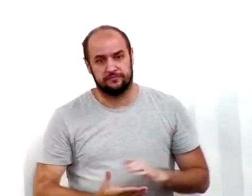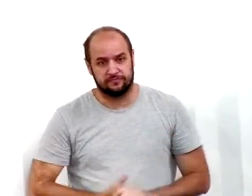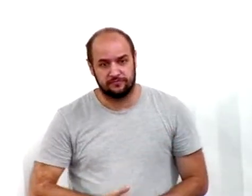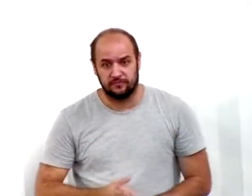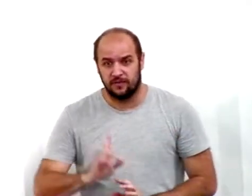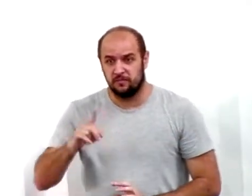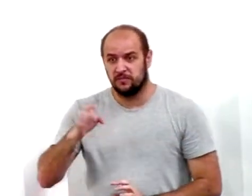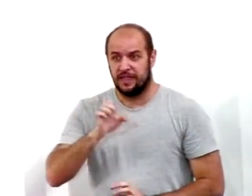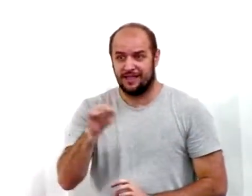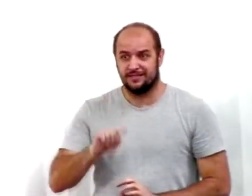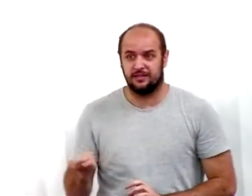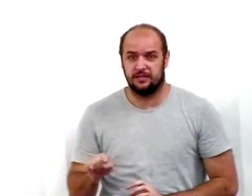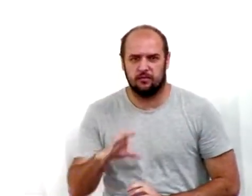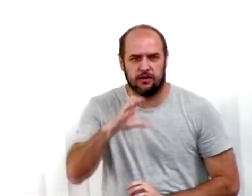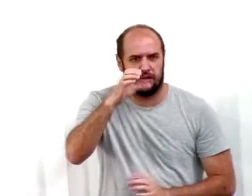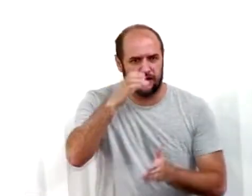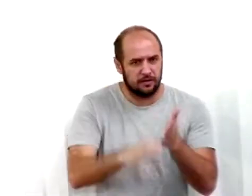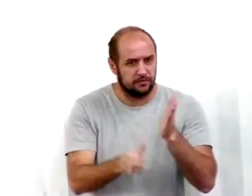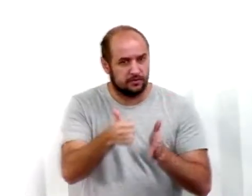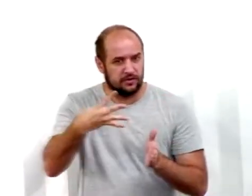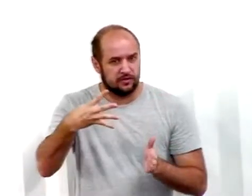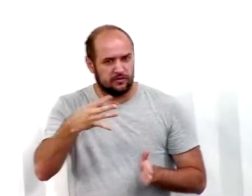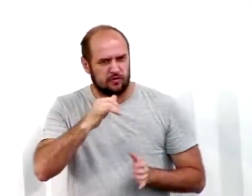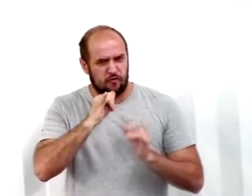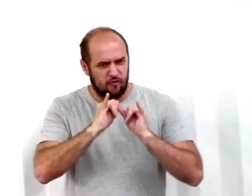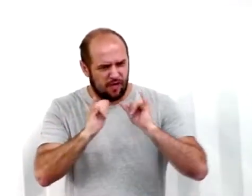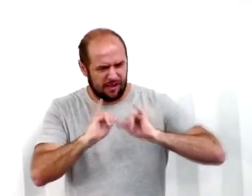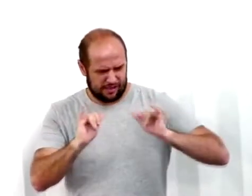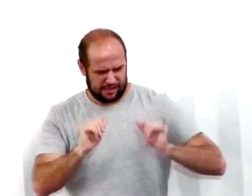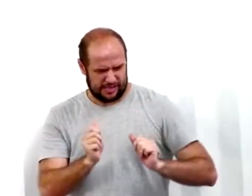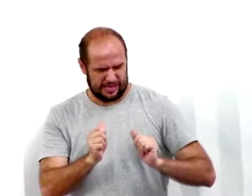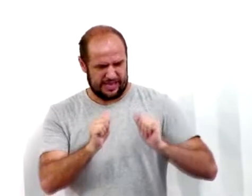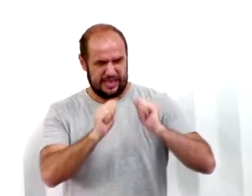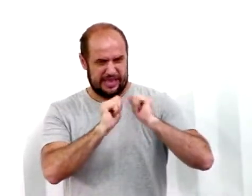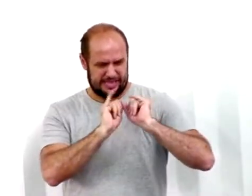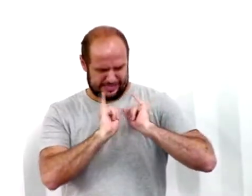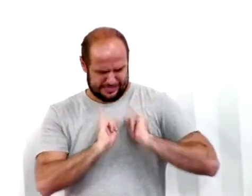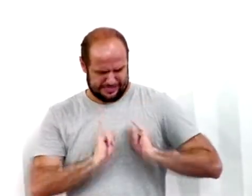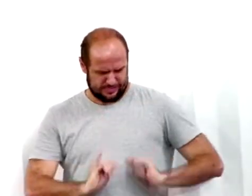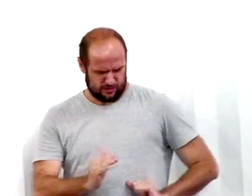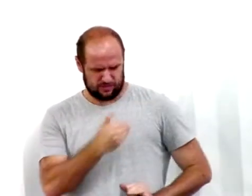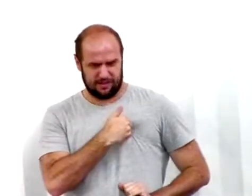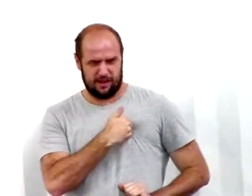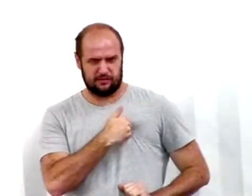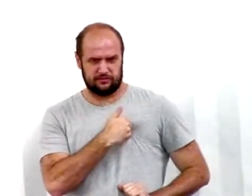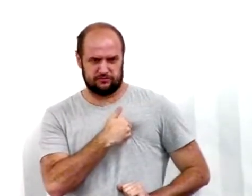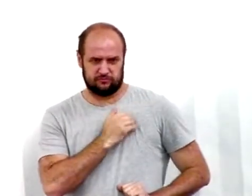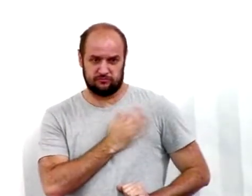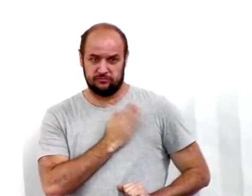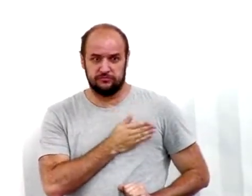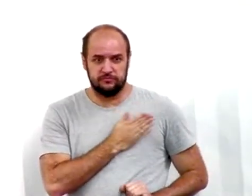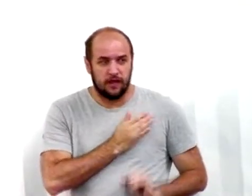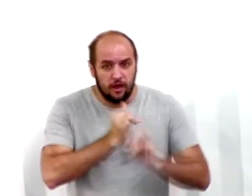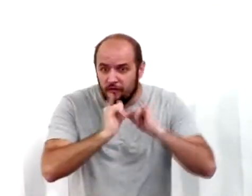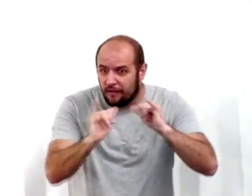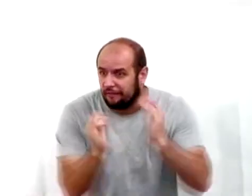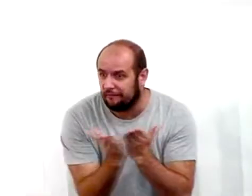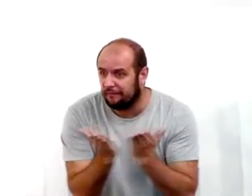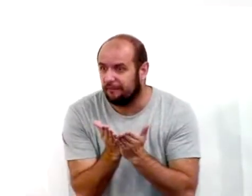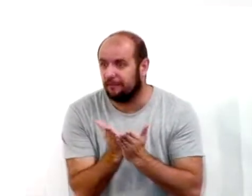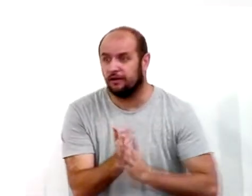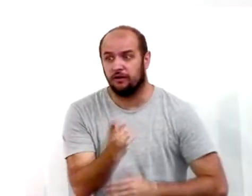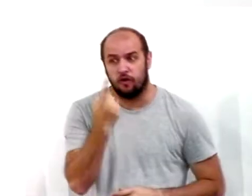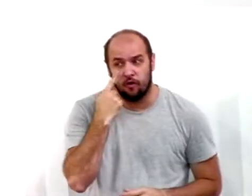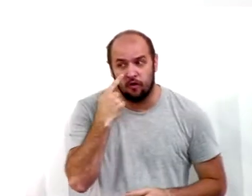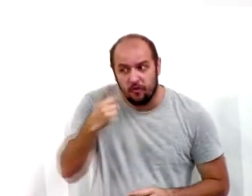capítulo 14, fala de ídolos do coração, se dirigindo aos crentes, ao povo de Deus. Ele diz: